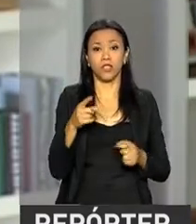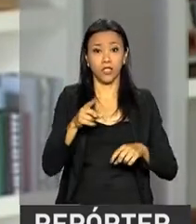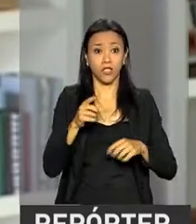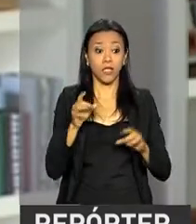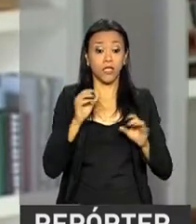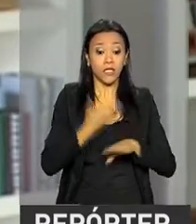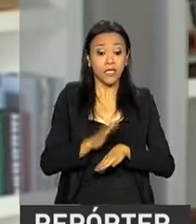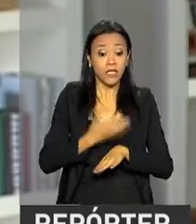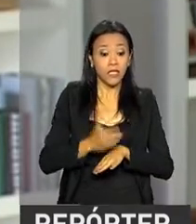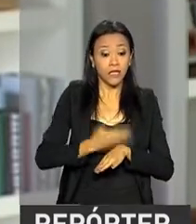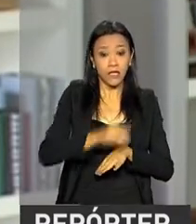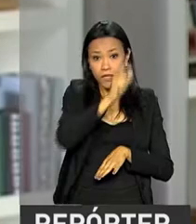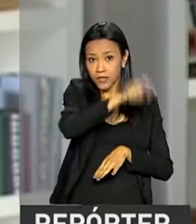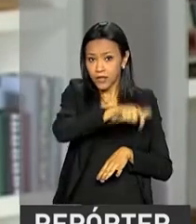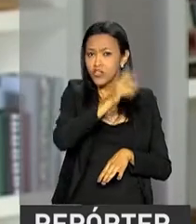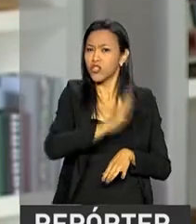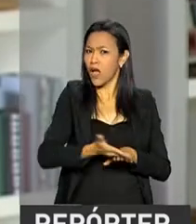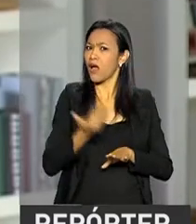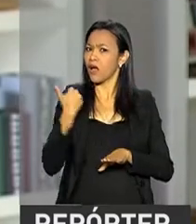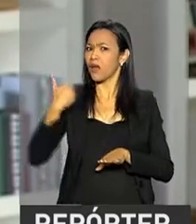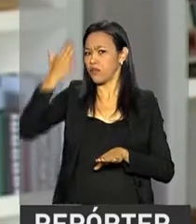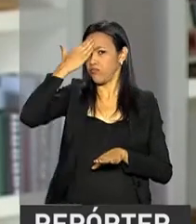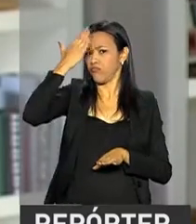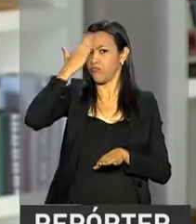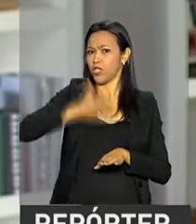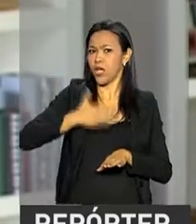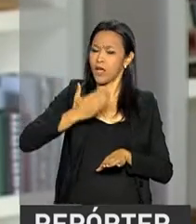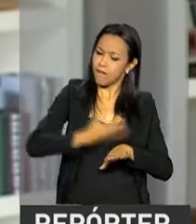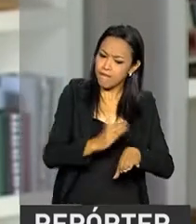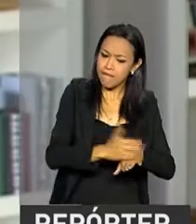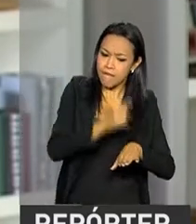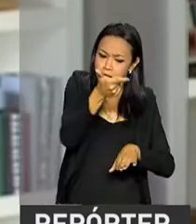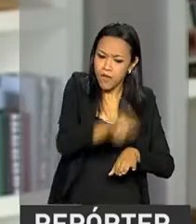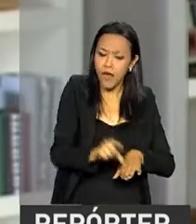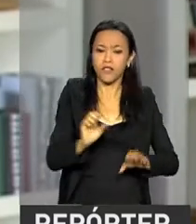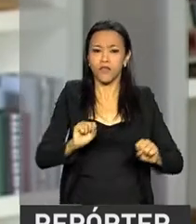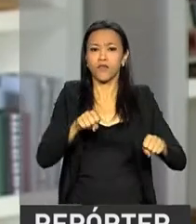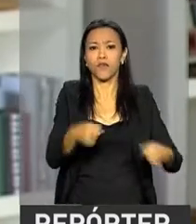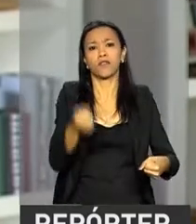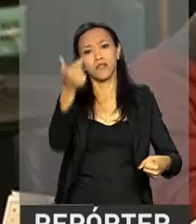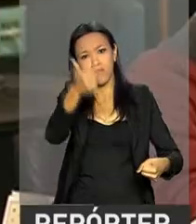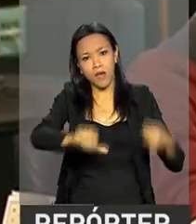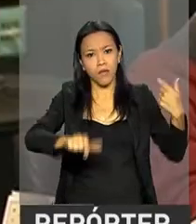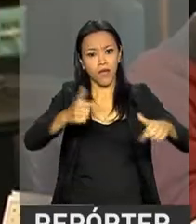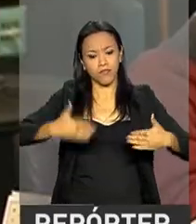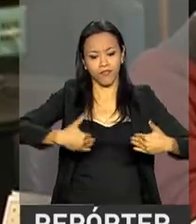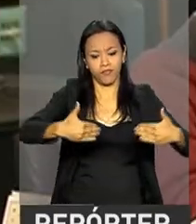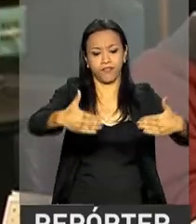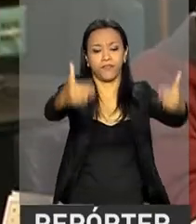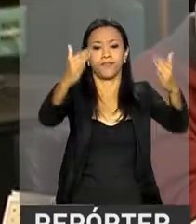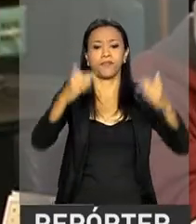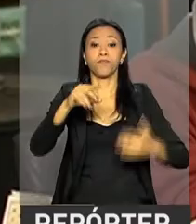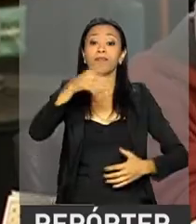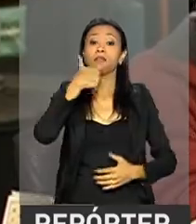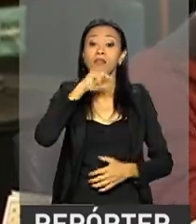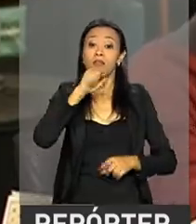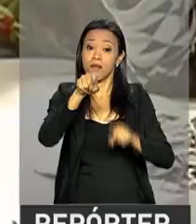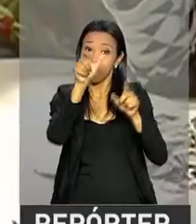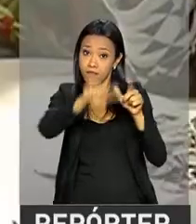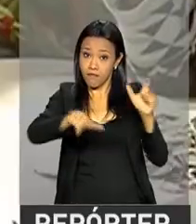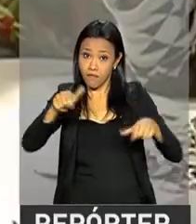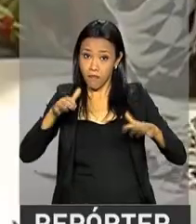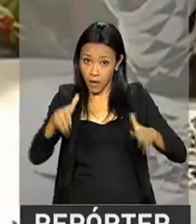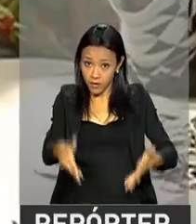qualificar aquilo que a gente já desenvolvia e fortalecer trata novas novas caminhadas aí que participa das atividades do projeto